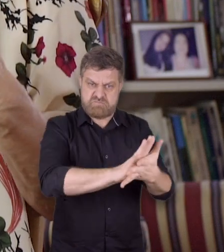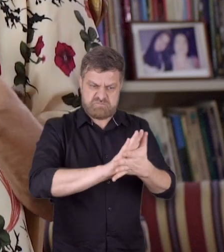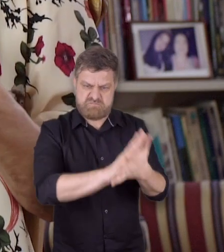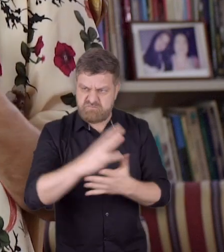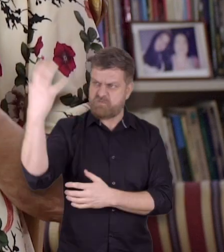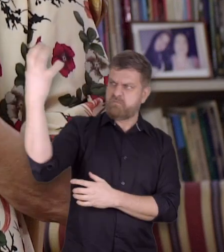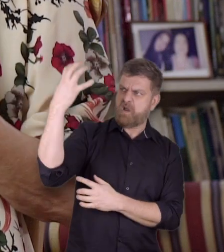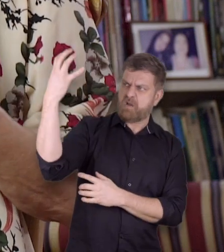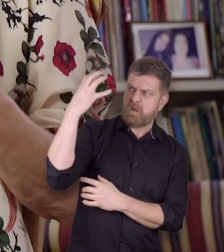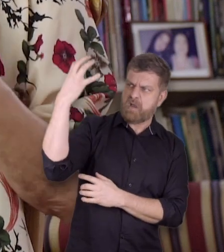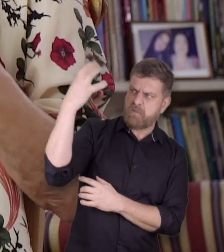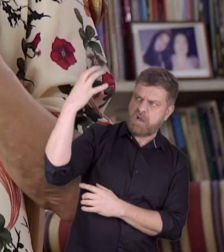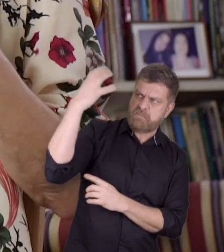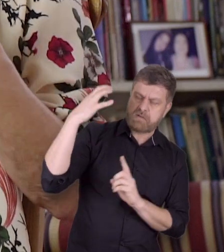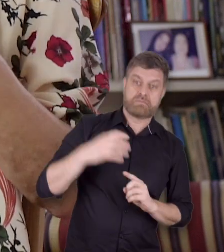que